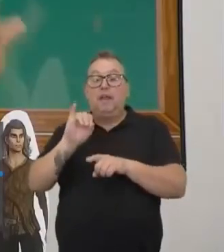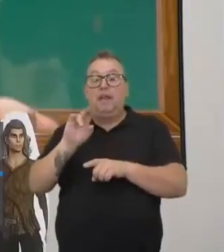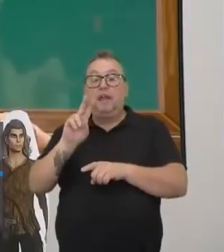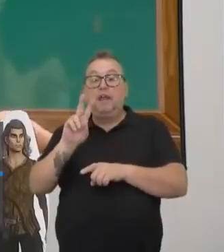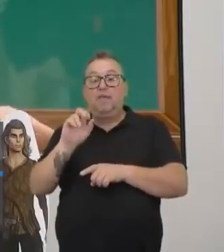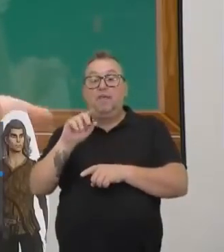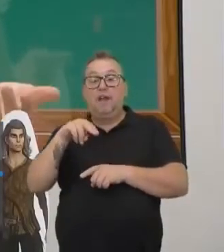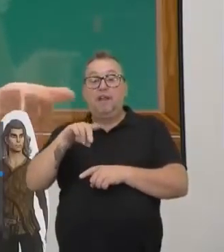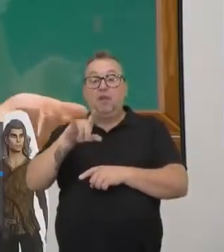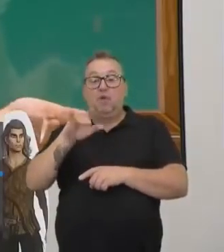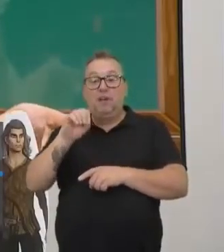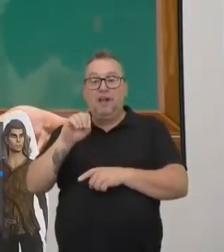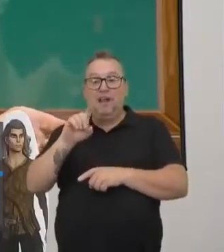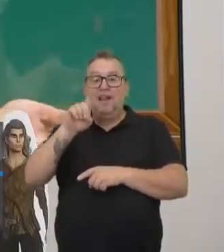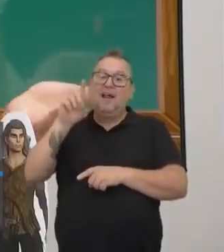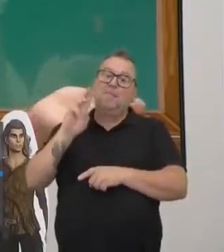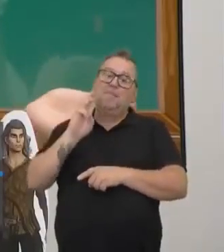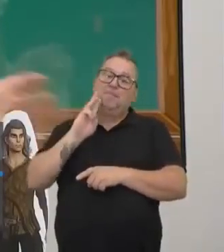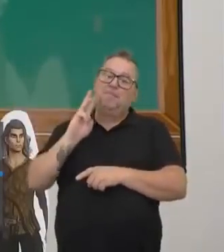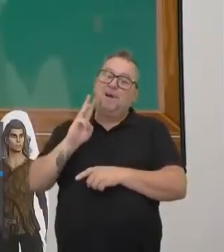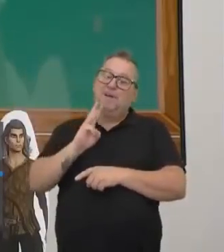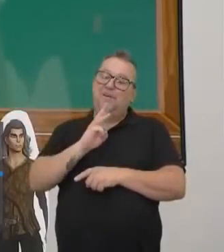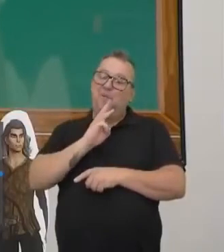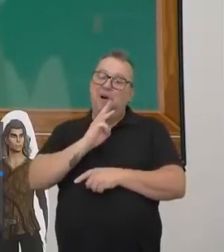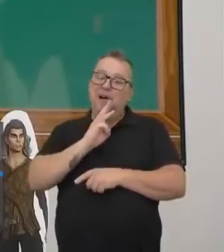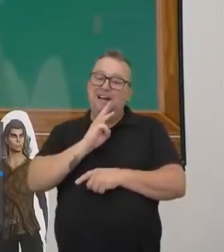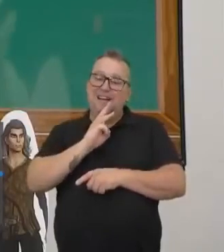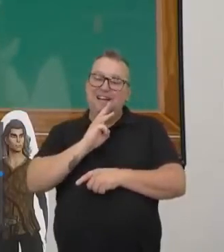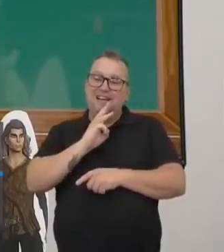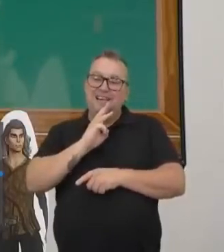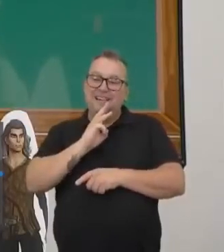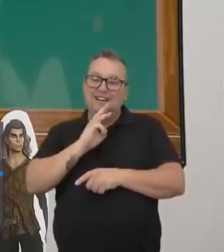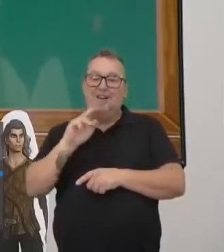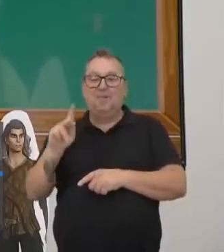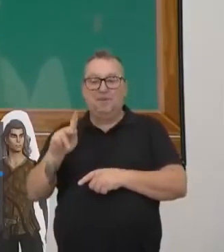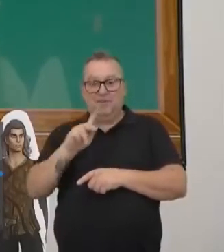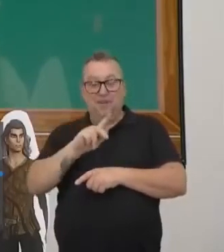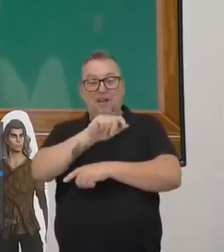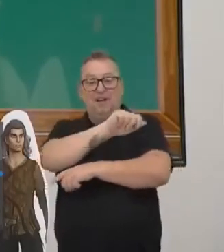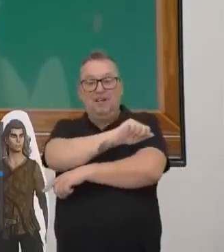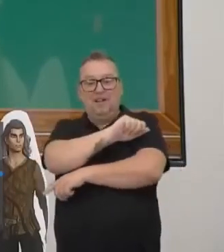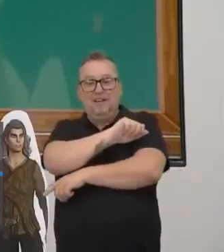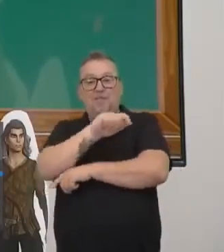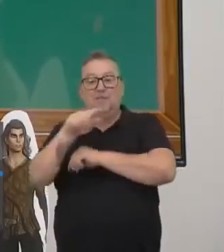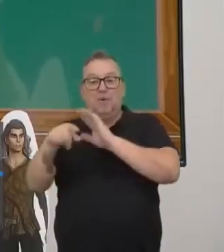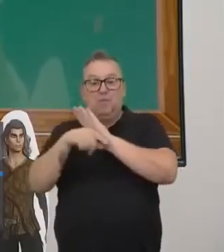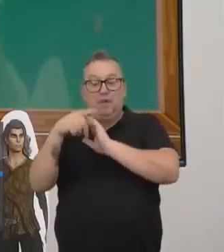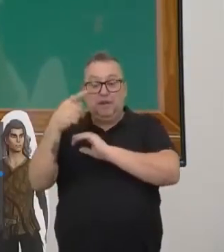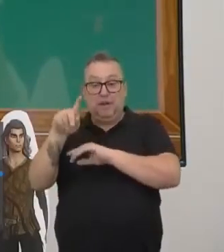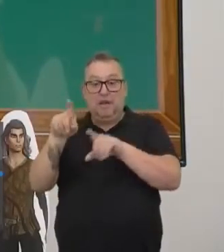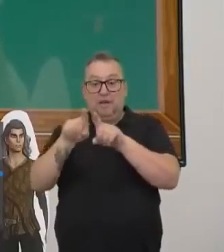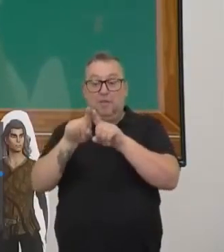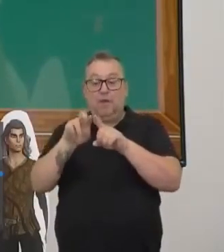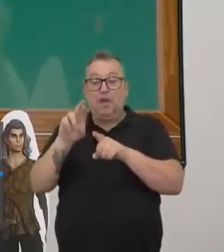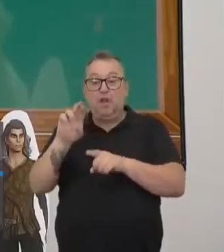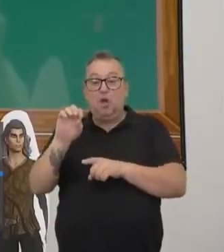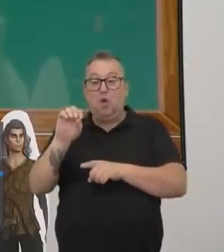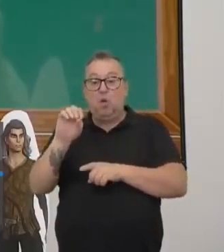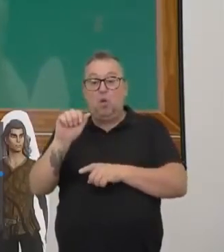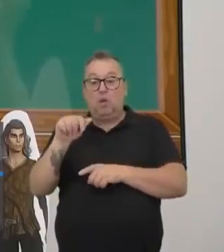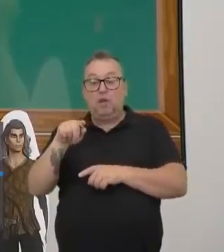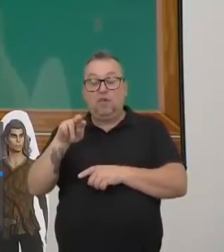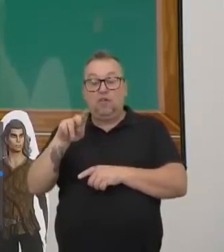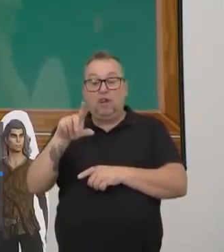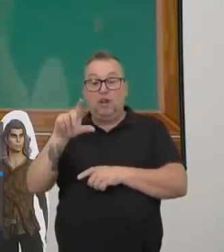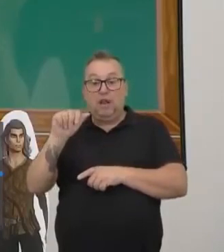do Jardim Oratório de Mauá. Olá, professora Ivanilda, alunos da Pro Ivanilda. A Pro Rosângela, ela tá dizendo aqui,